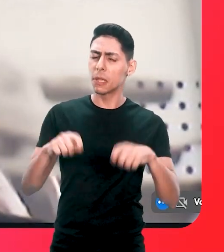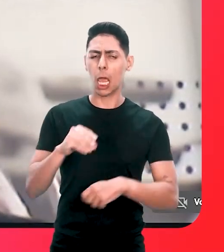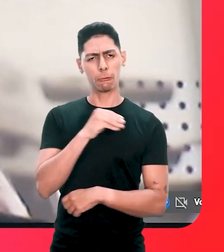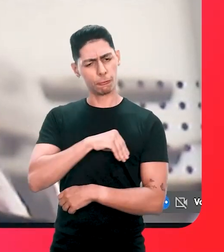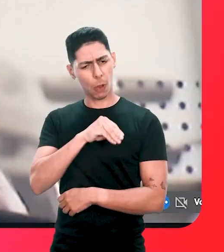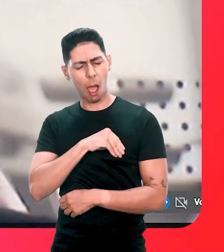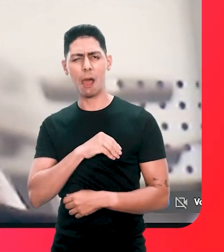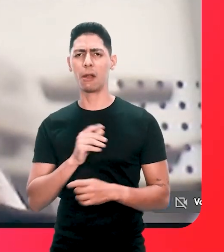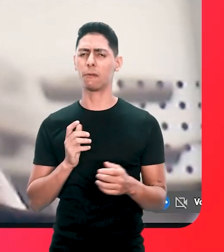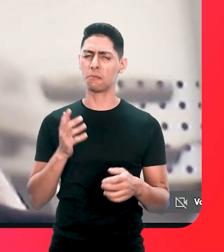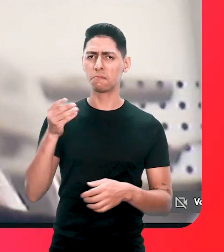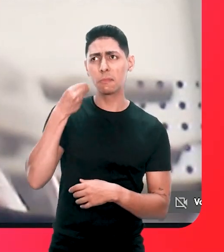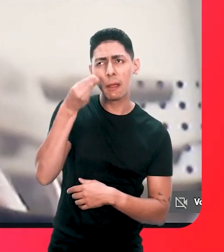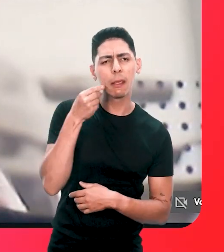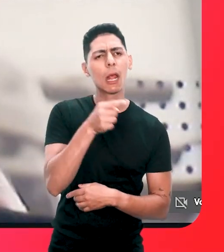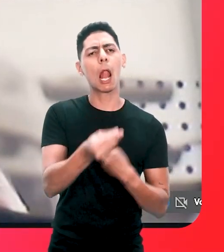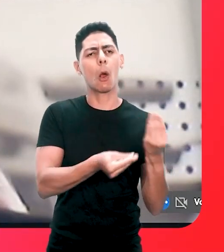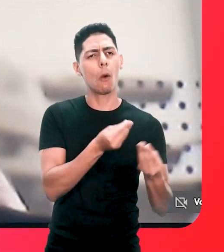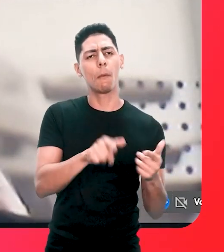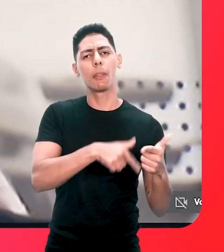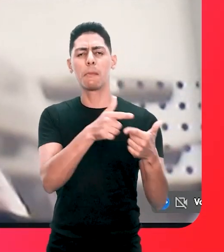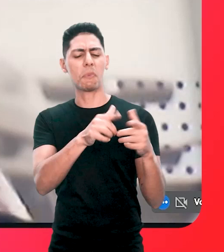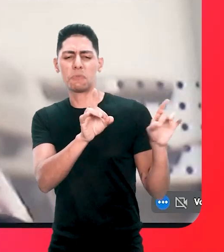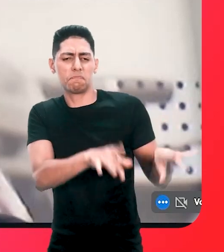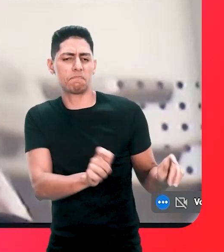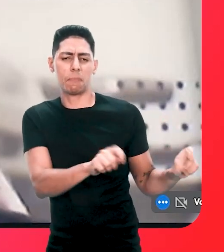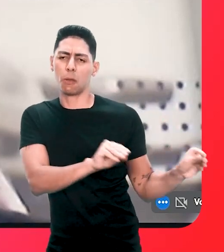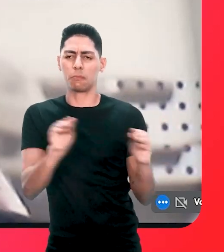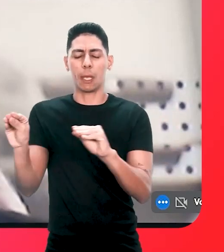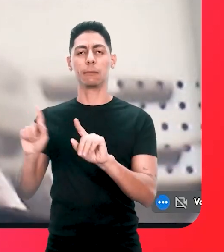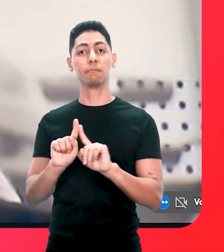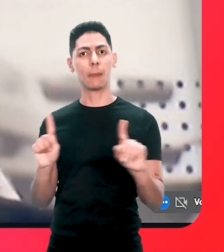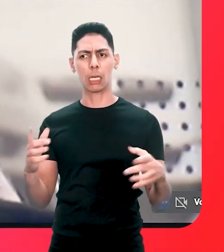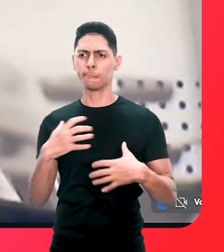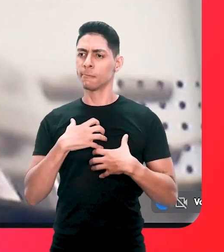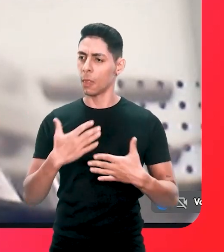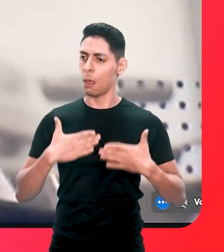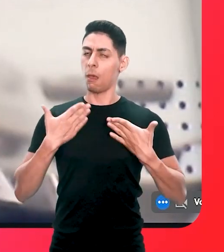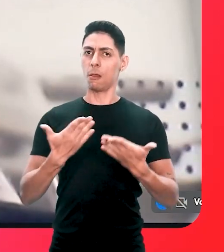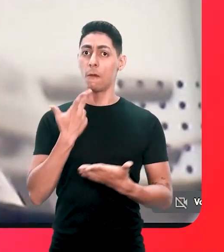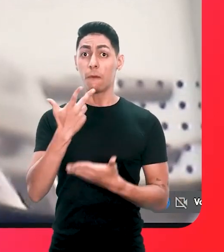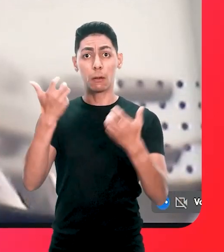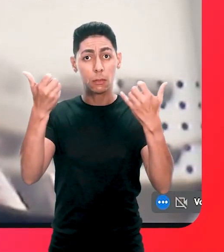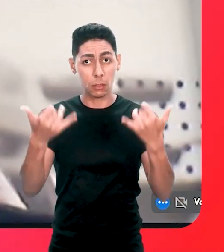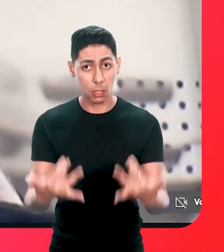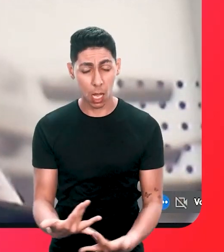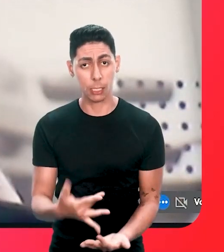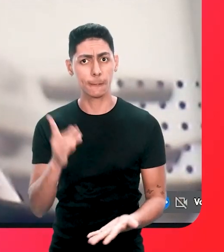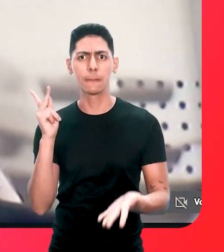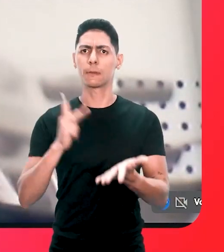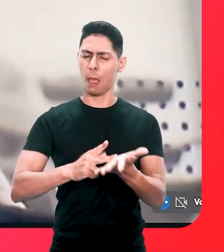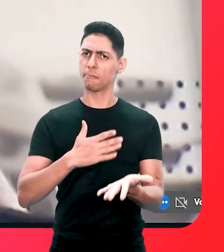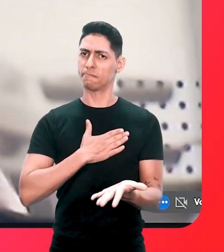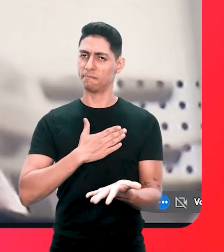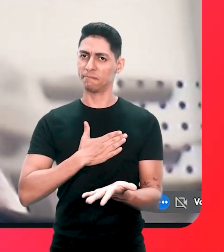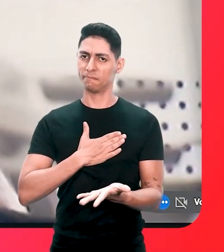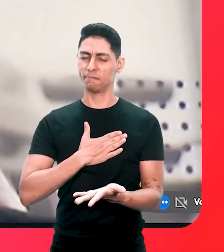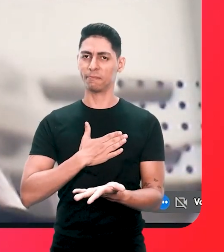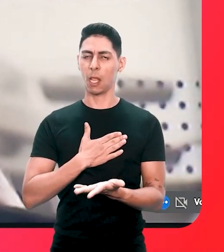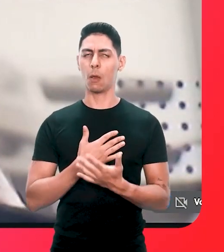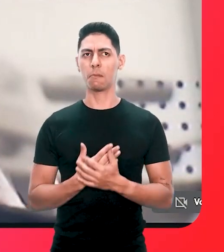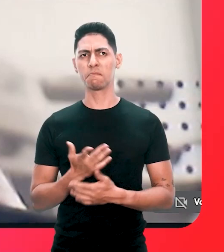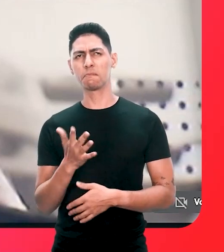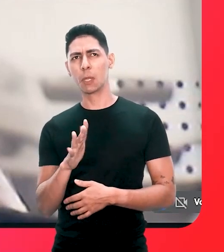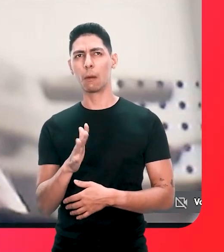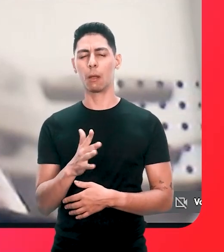eu largo. E, para surpresa, olha, eu falo com toda sinceridade, para surpresa minha, 1 ano ou